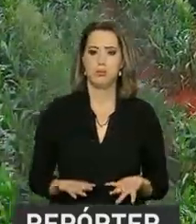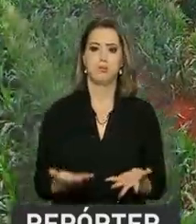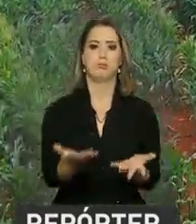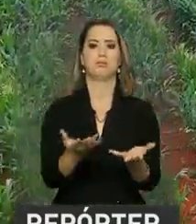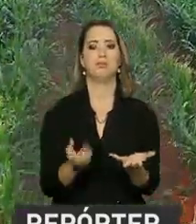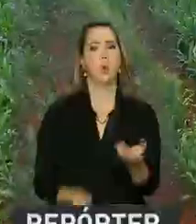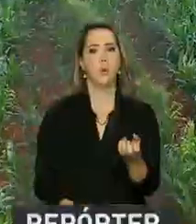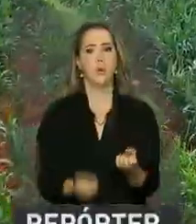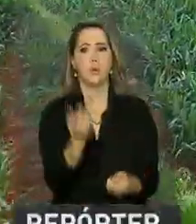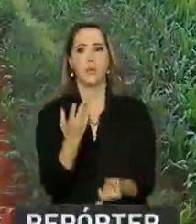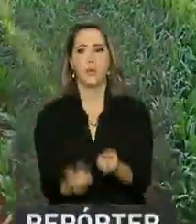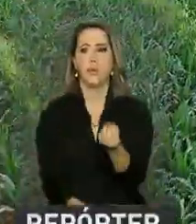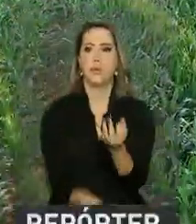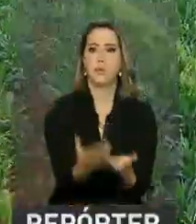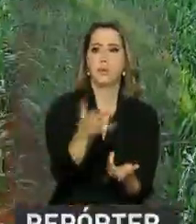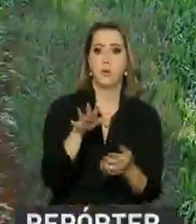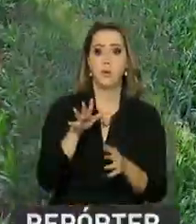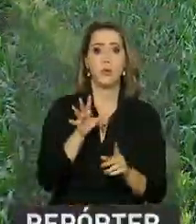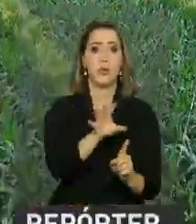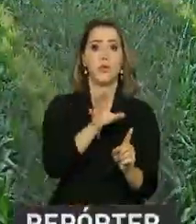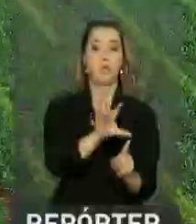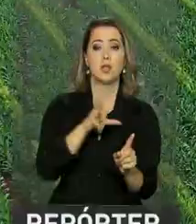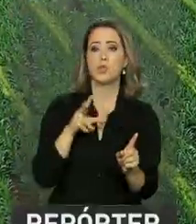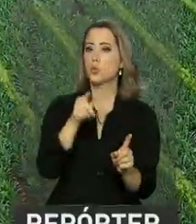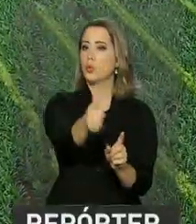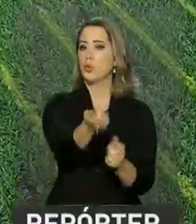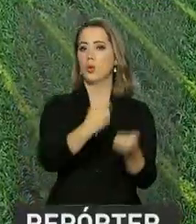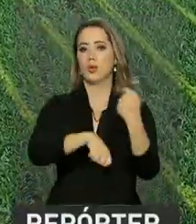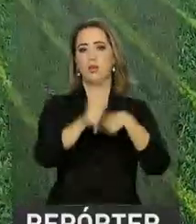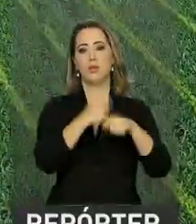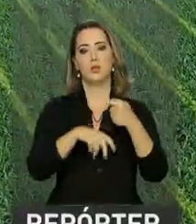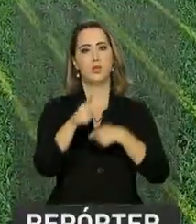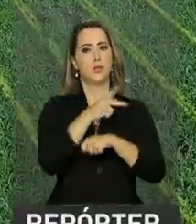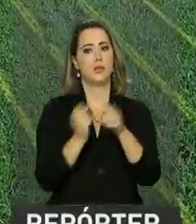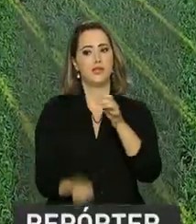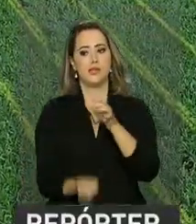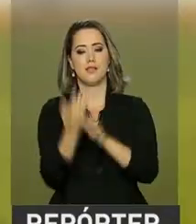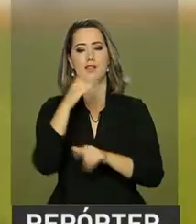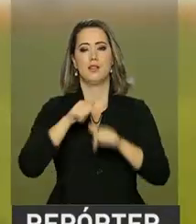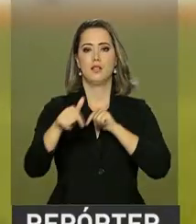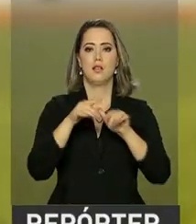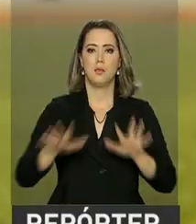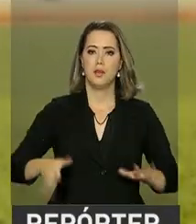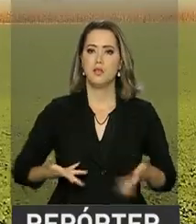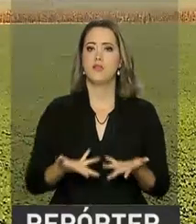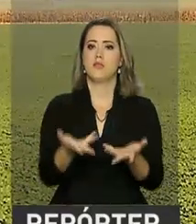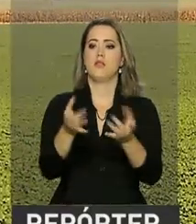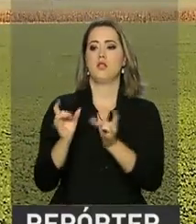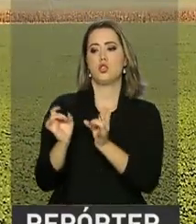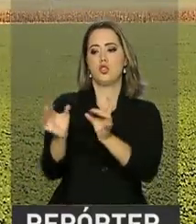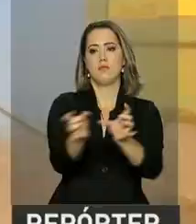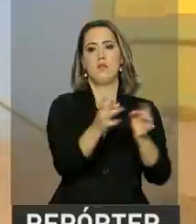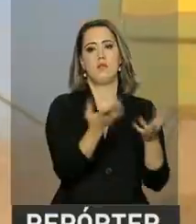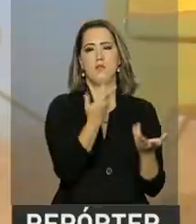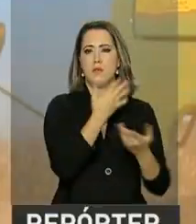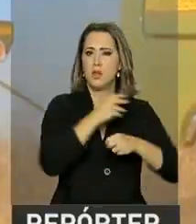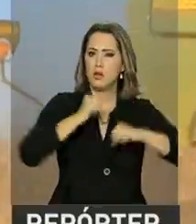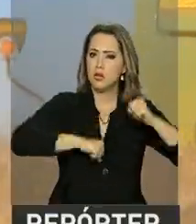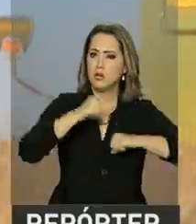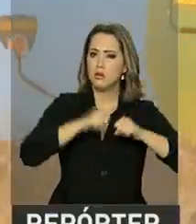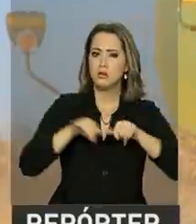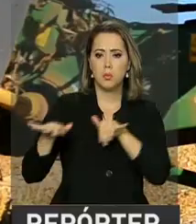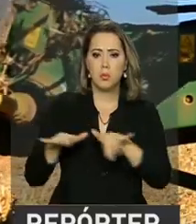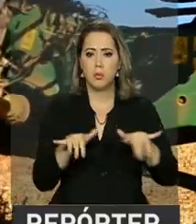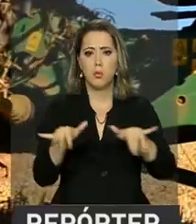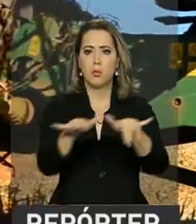dos grãos tem um impacto em cadeia na economia do país gerando mais empregos incentivando o comércio de equipamentos e veículos